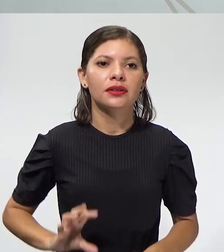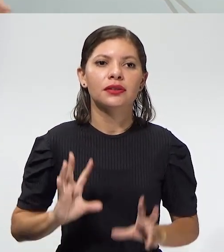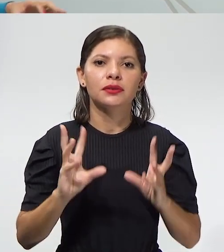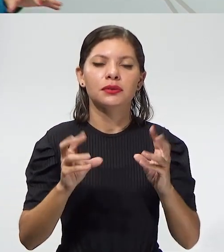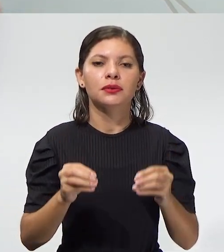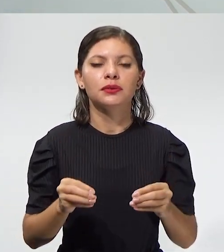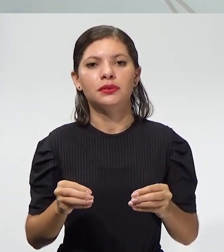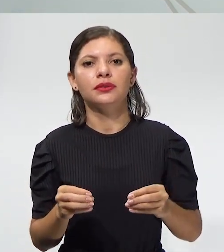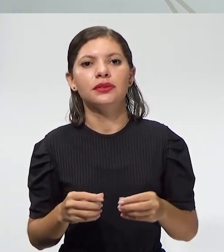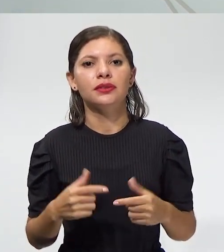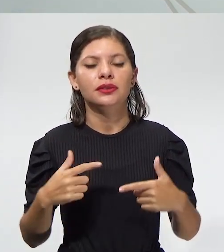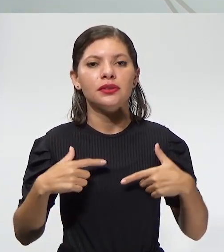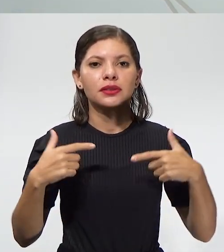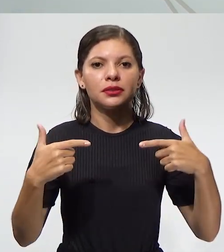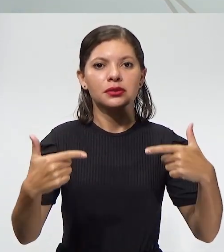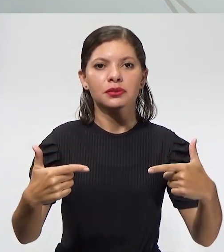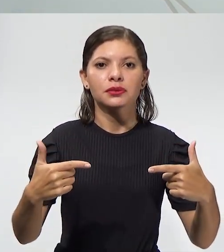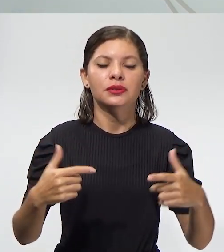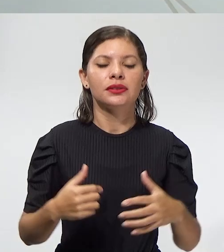para que todas as ações